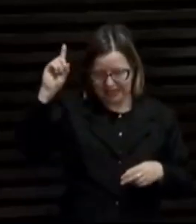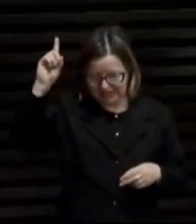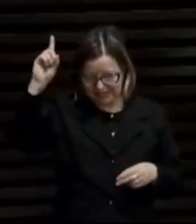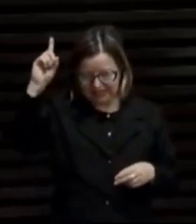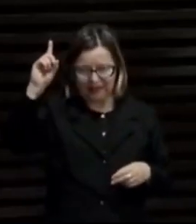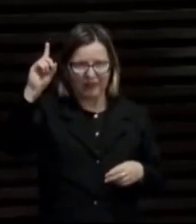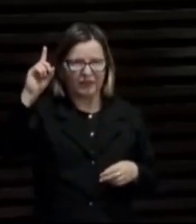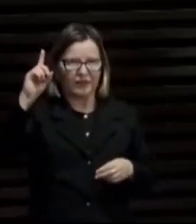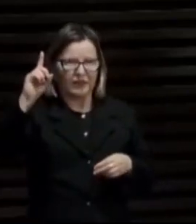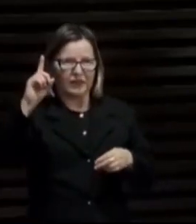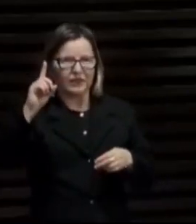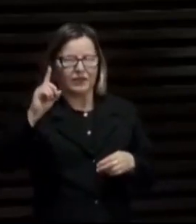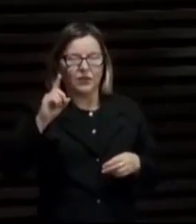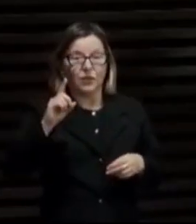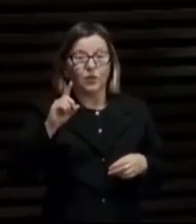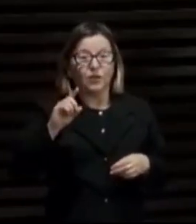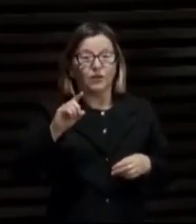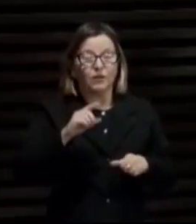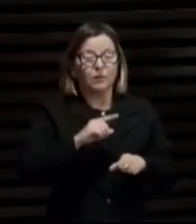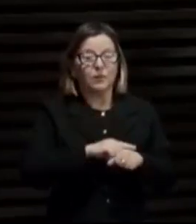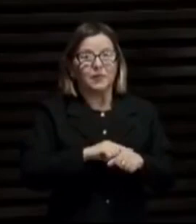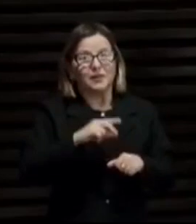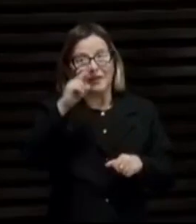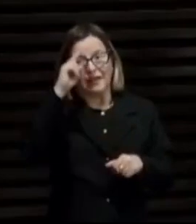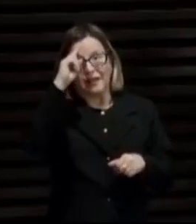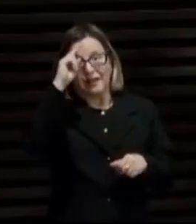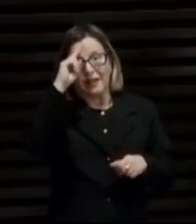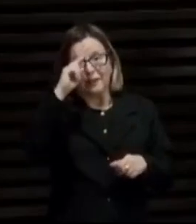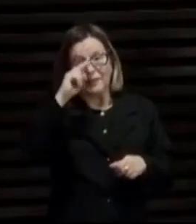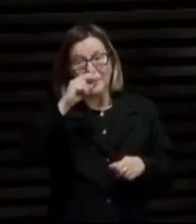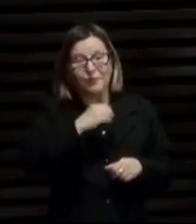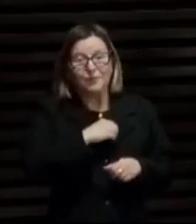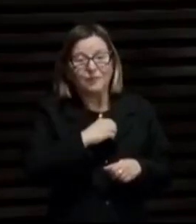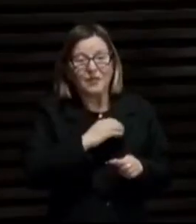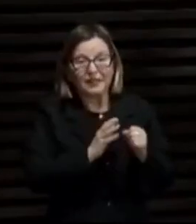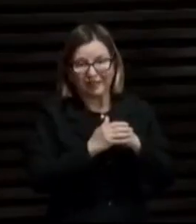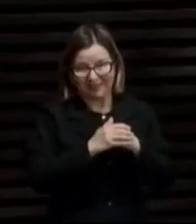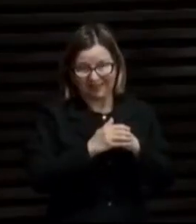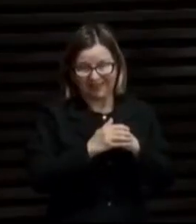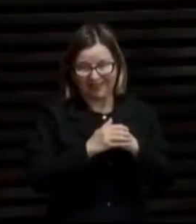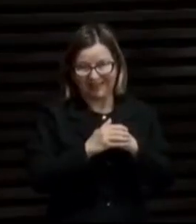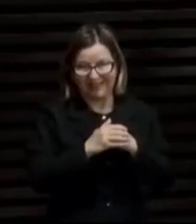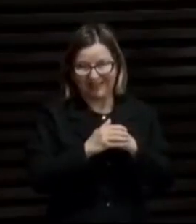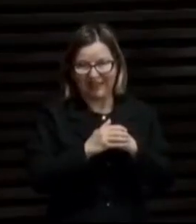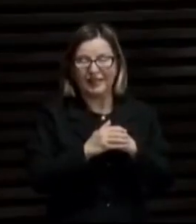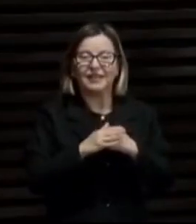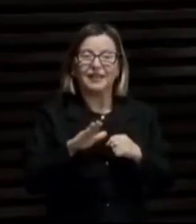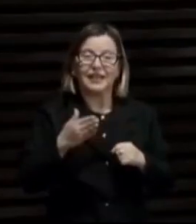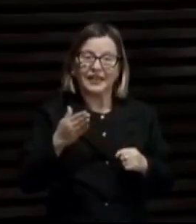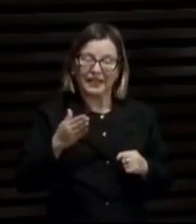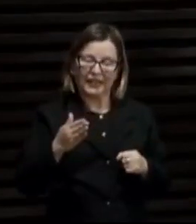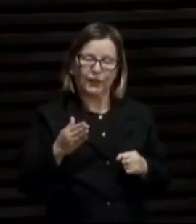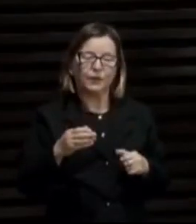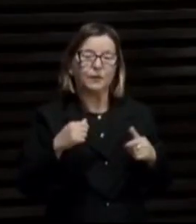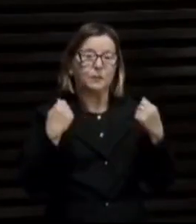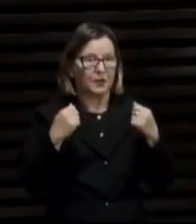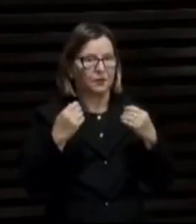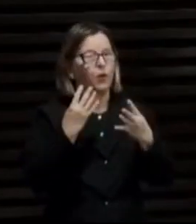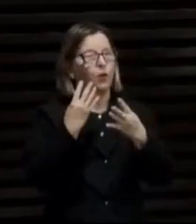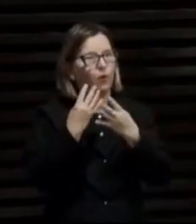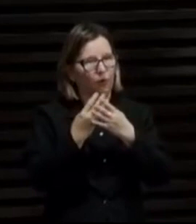que está escondidinho lá. Vamos diante do Senhor, porque nós já fomos perdoados por Cristo Jesus. Mas nós precisamos de